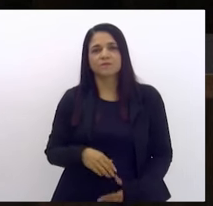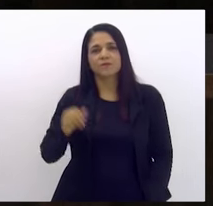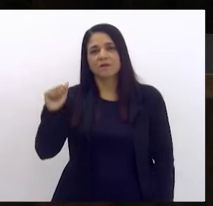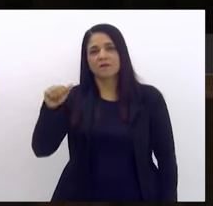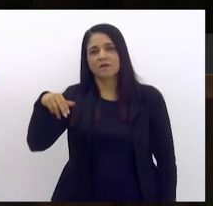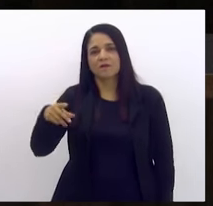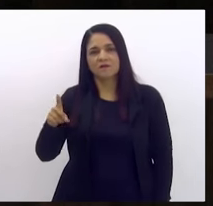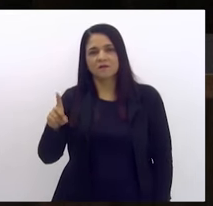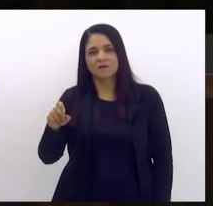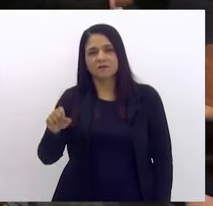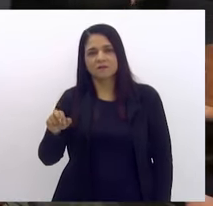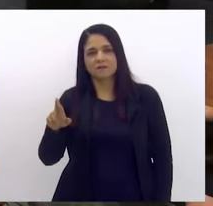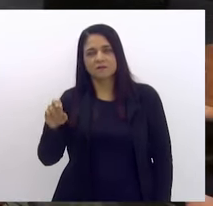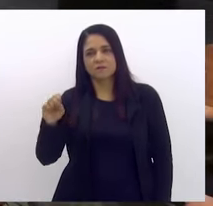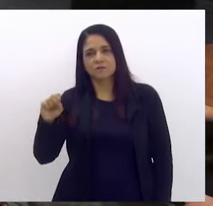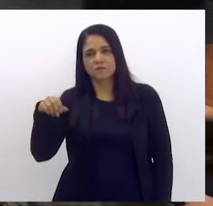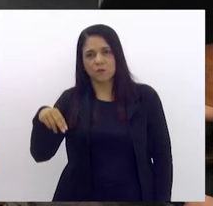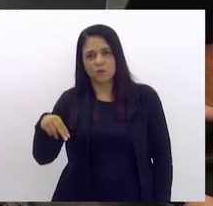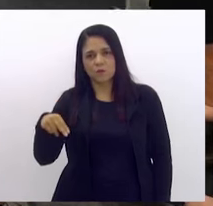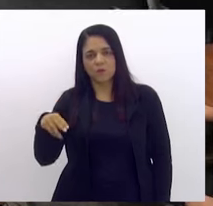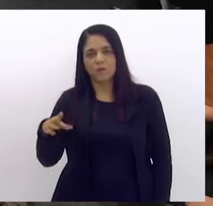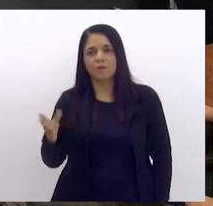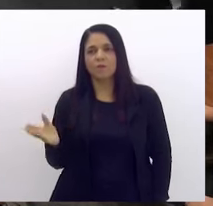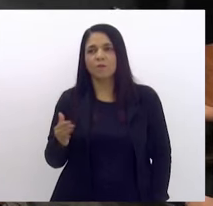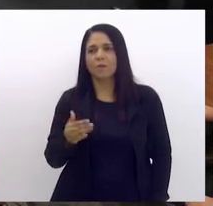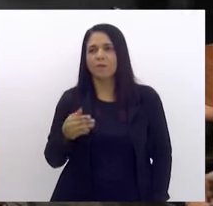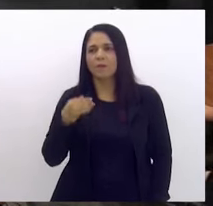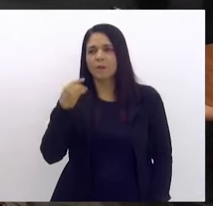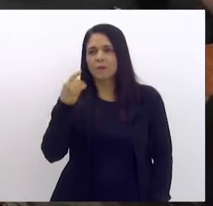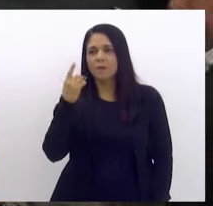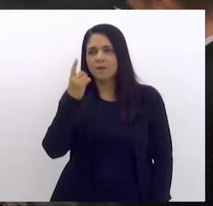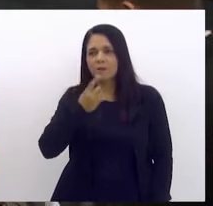Anderson Moraes. Presidente. Ela pode?